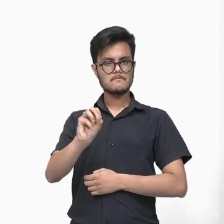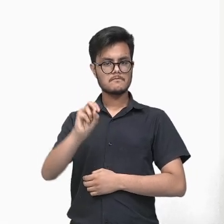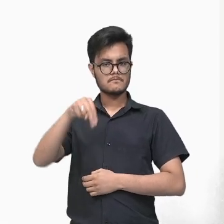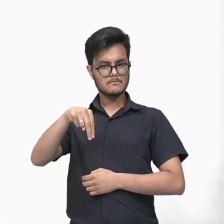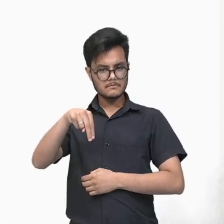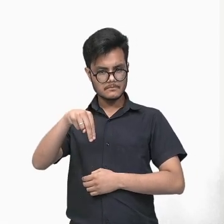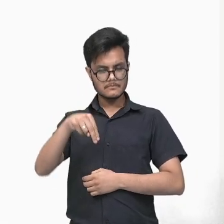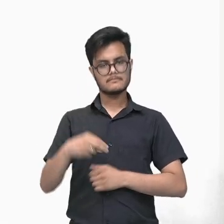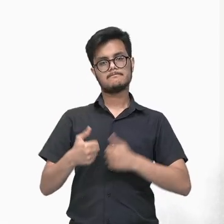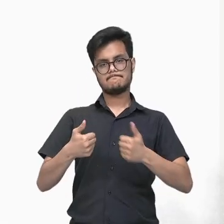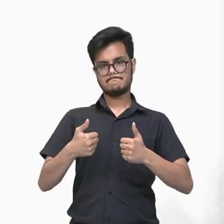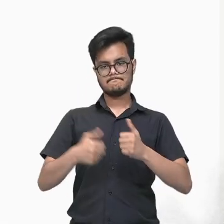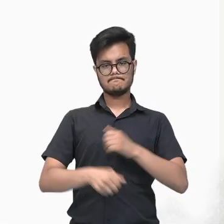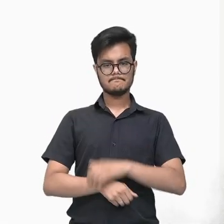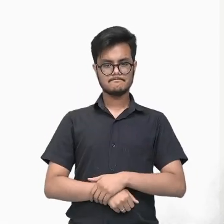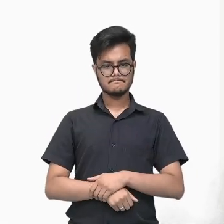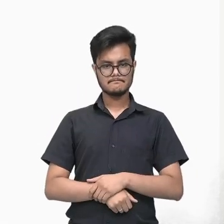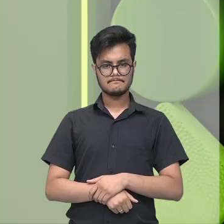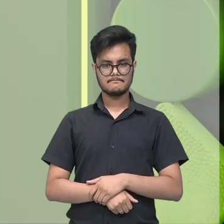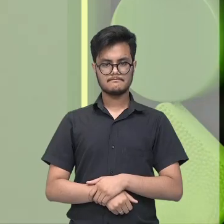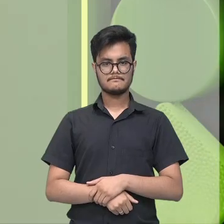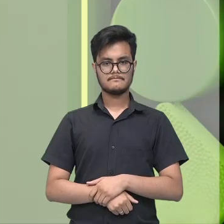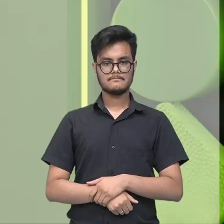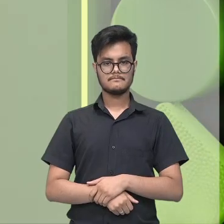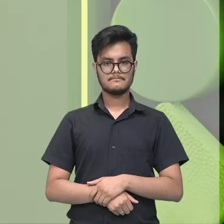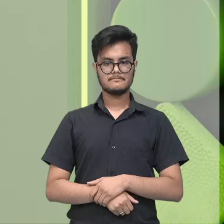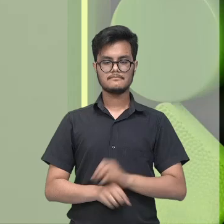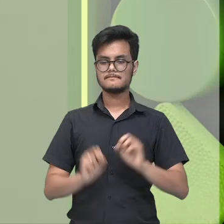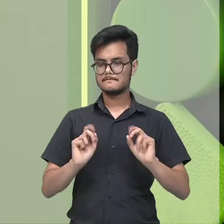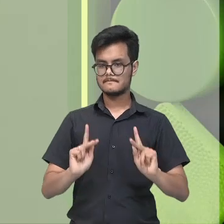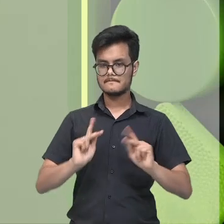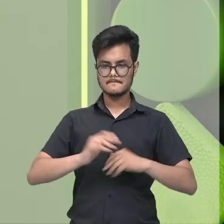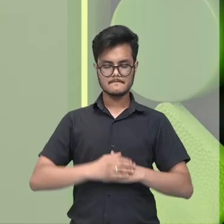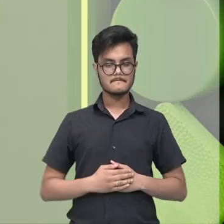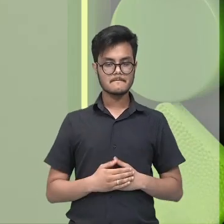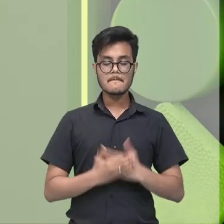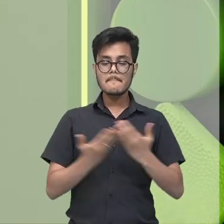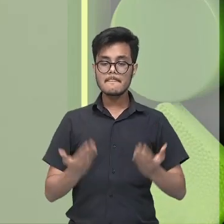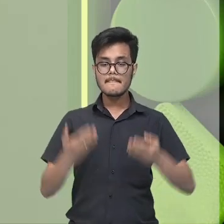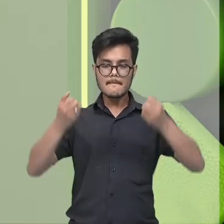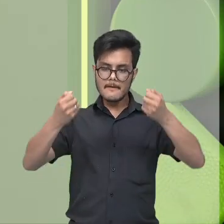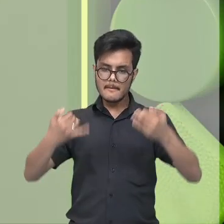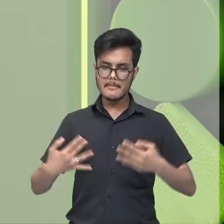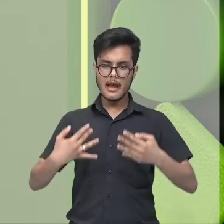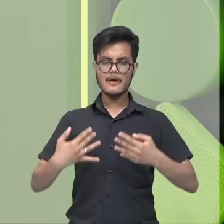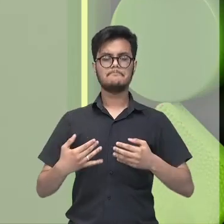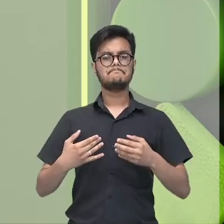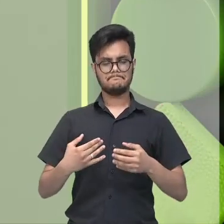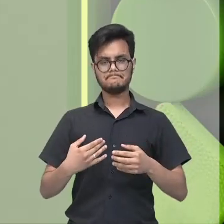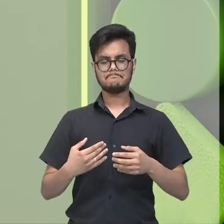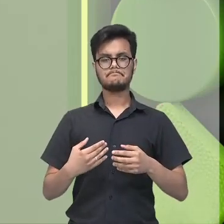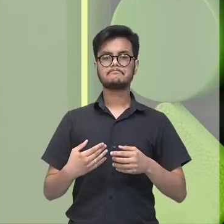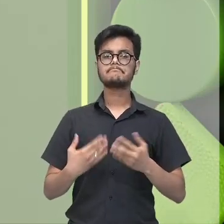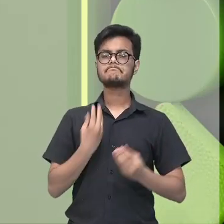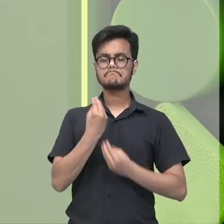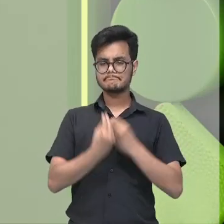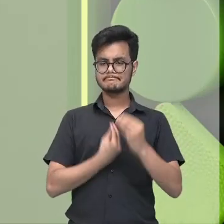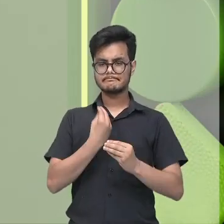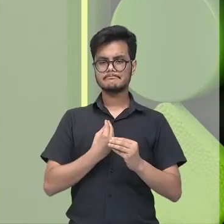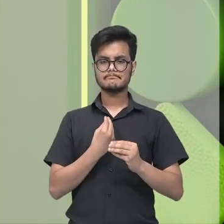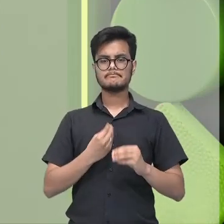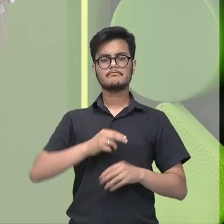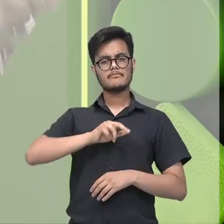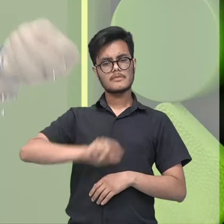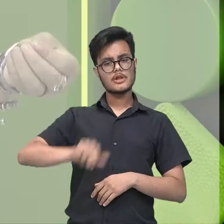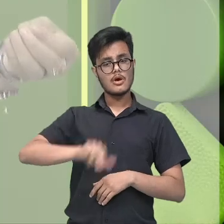que é o indutor, é a esfera A. Muito bem, falando da indução, este processo não é